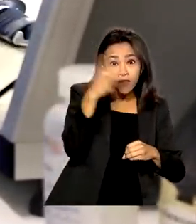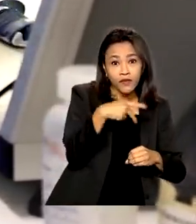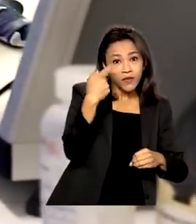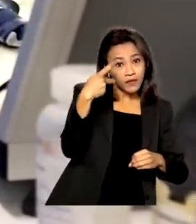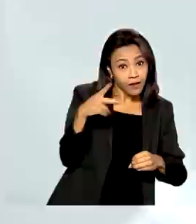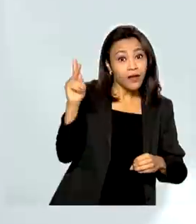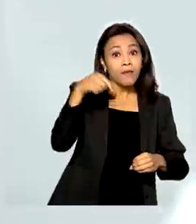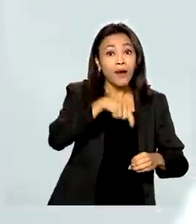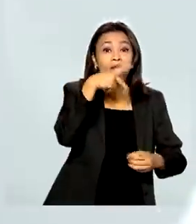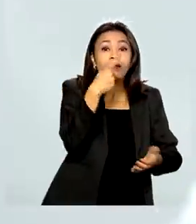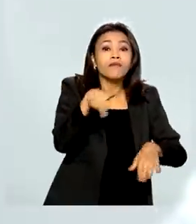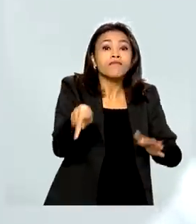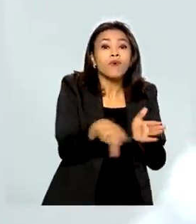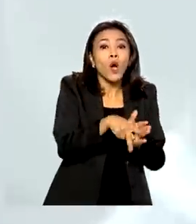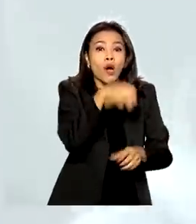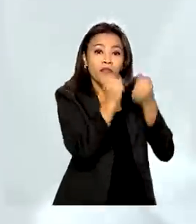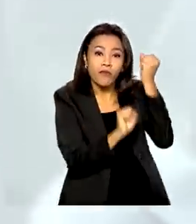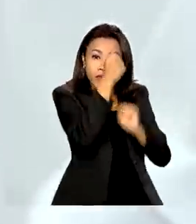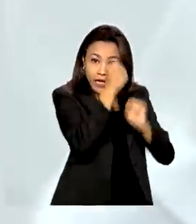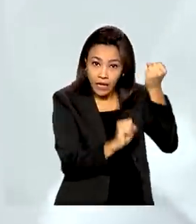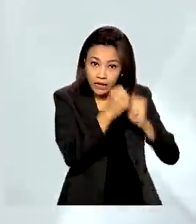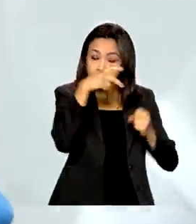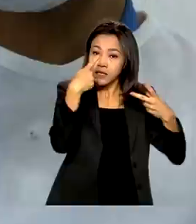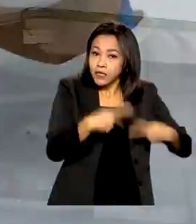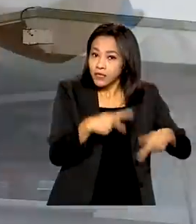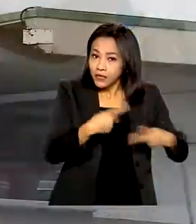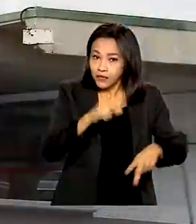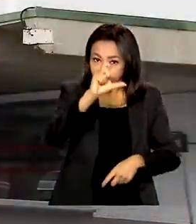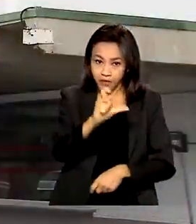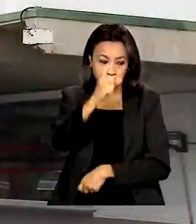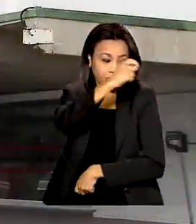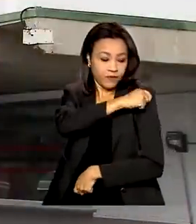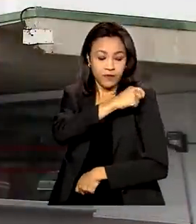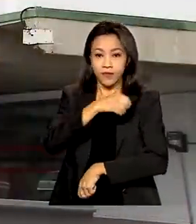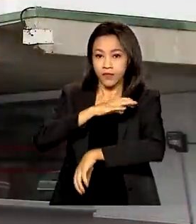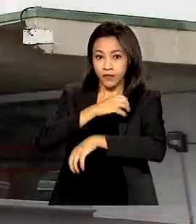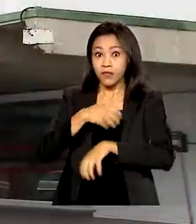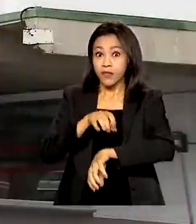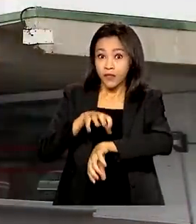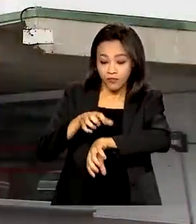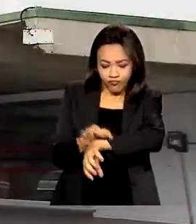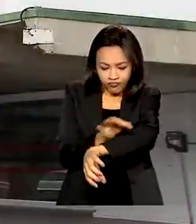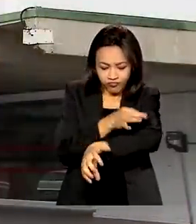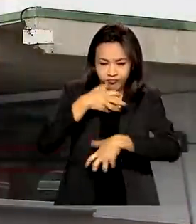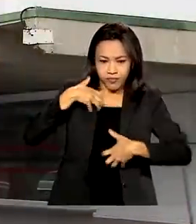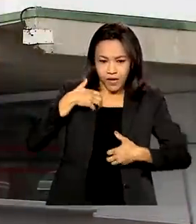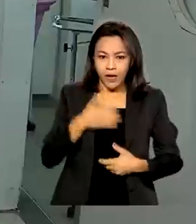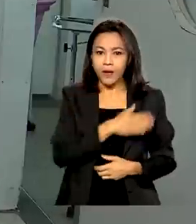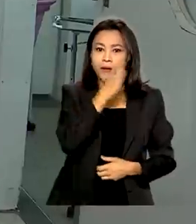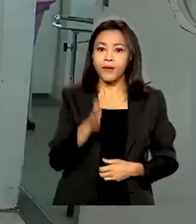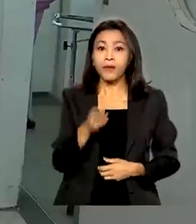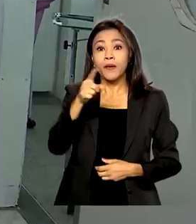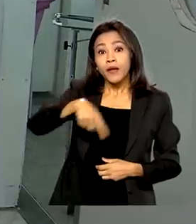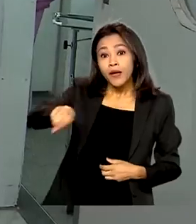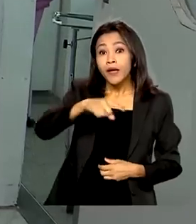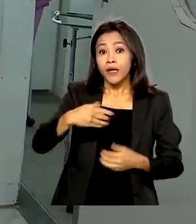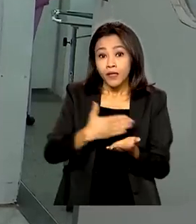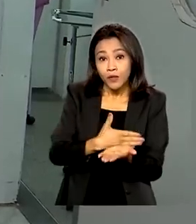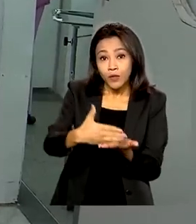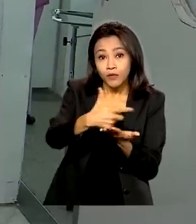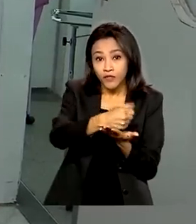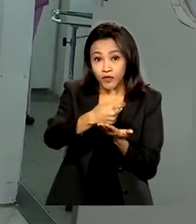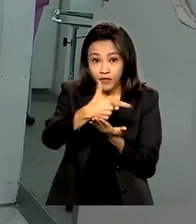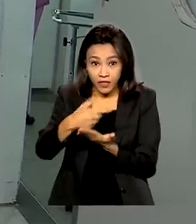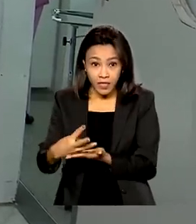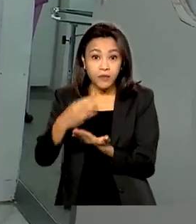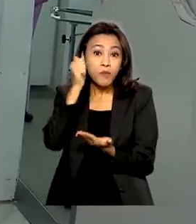fabricação própria de vacina contra a varíola dos macacos. A partir de março de 2023, mulheres não vão precisar de autorização